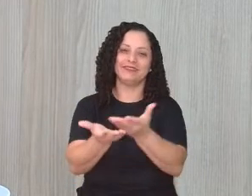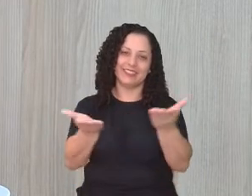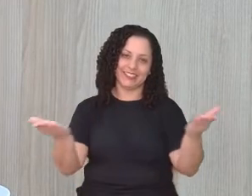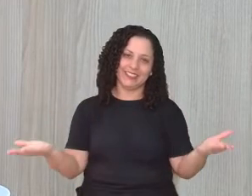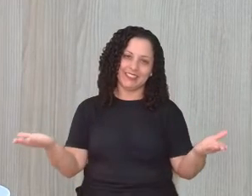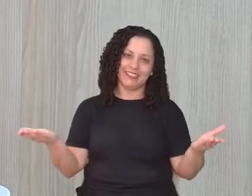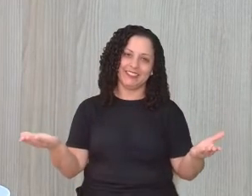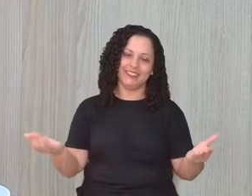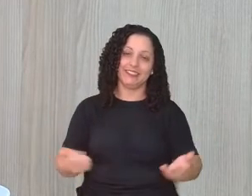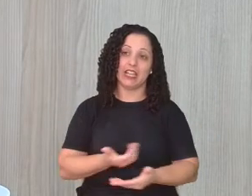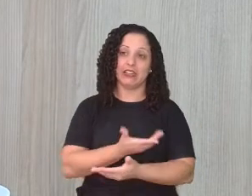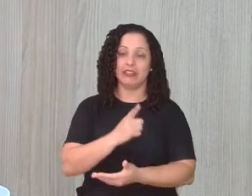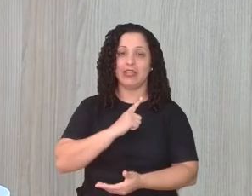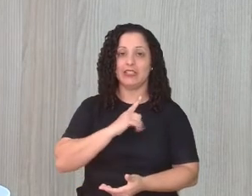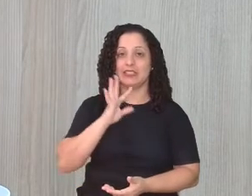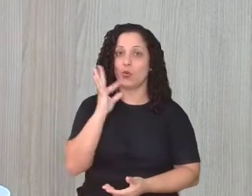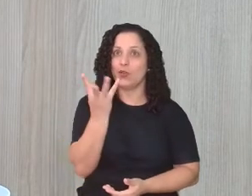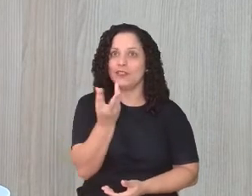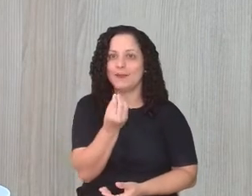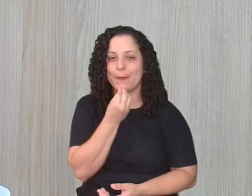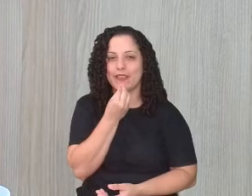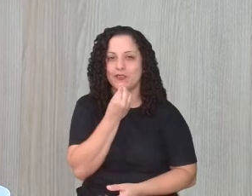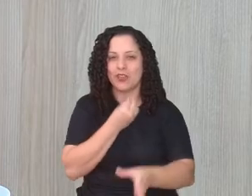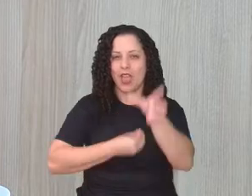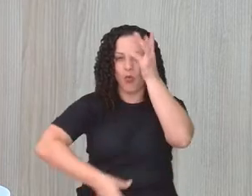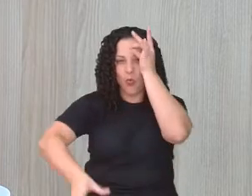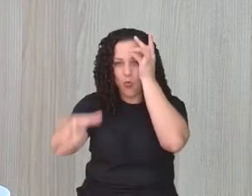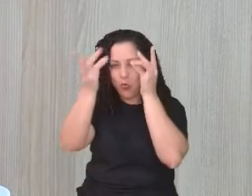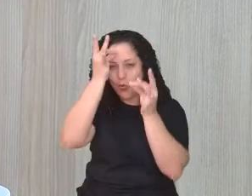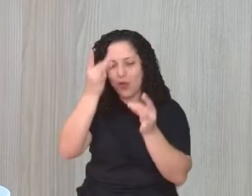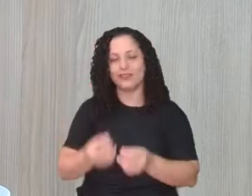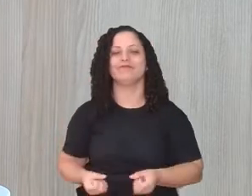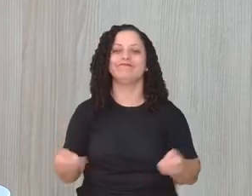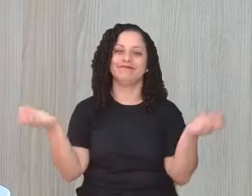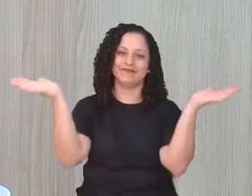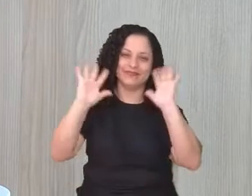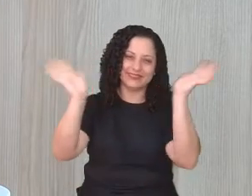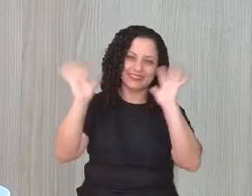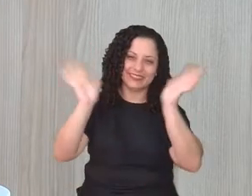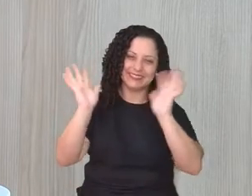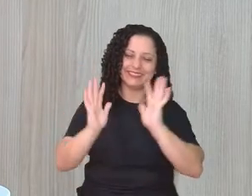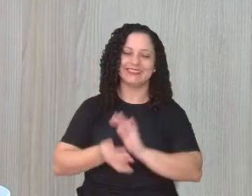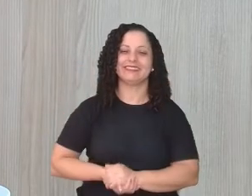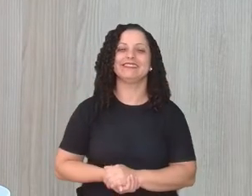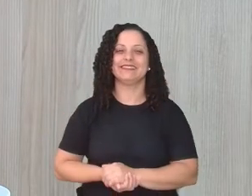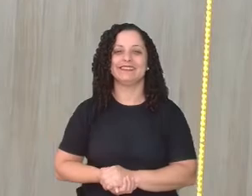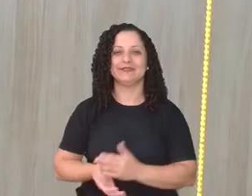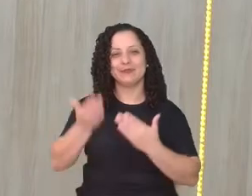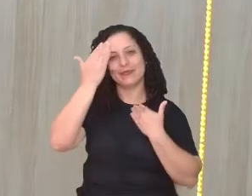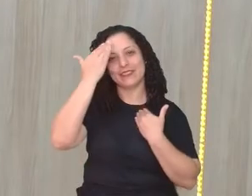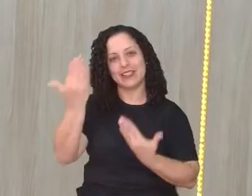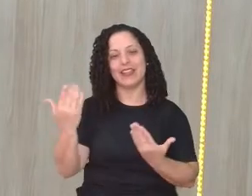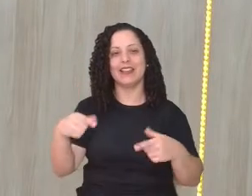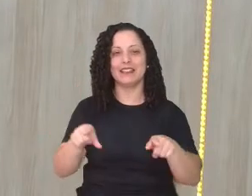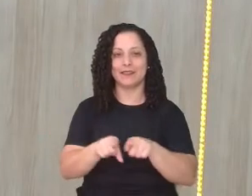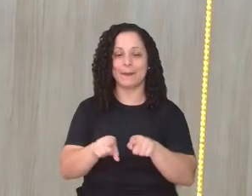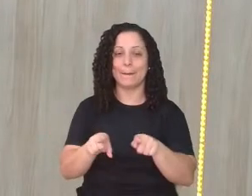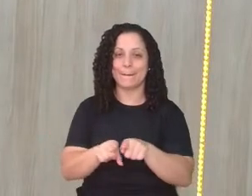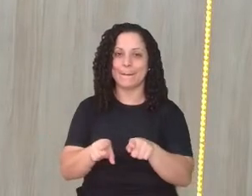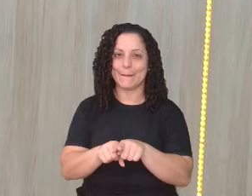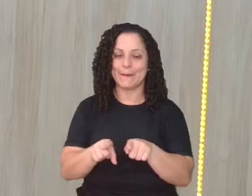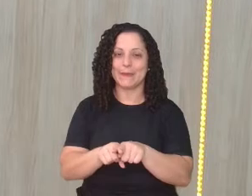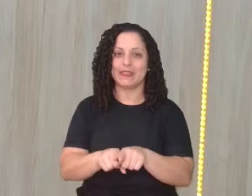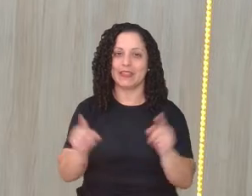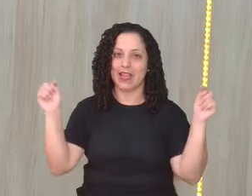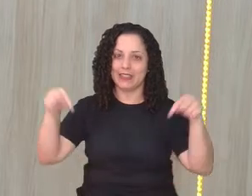diante de todos esses conhecimentos, eu acredito que vai ser um bom caminho, tá? Tchau, tchau, pessoal. Agradecendo agora a professora Isabel Bosch